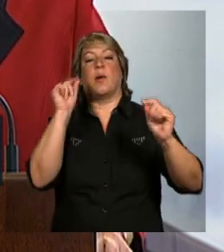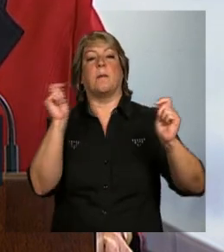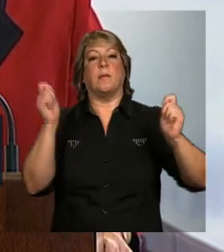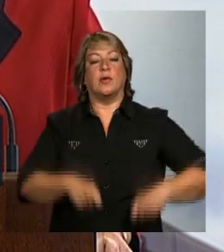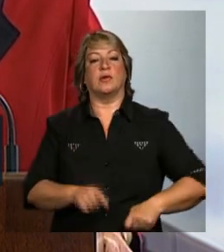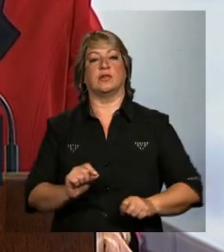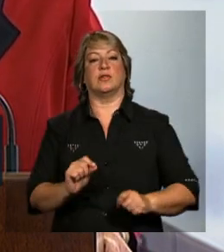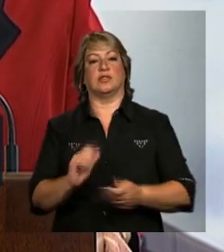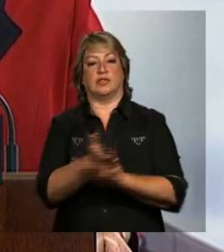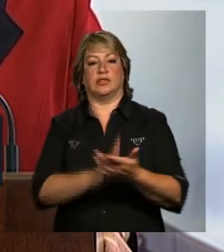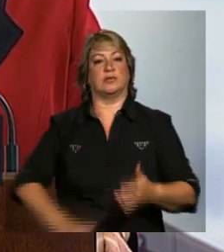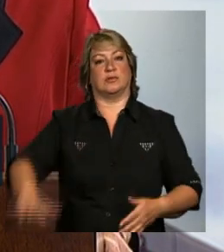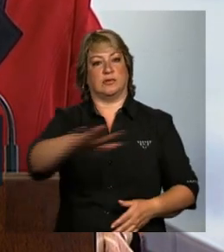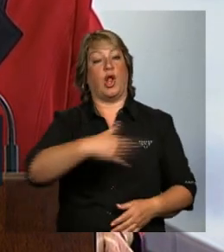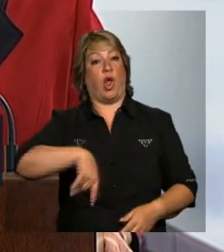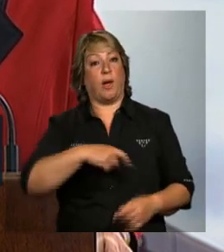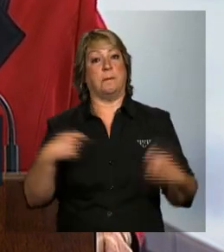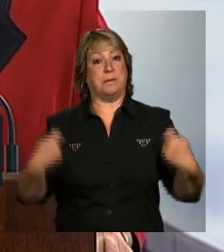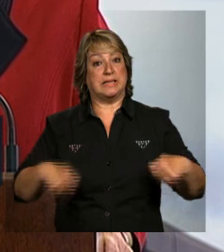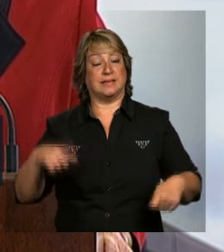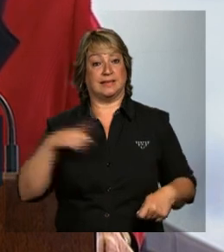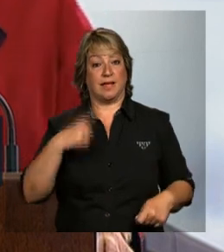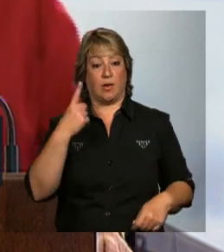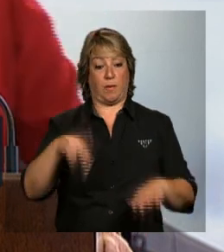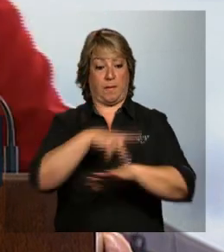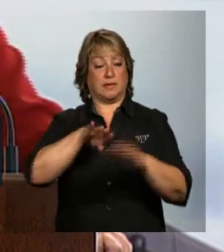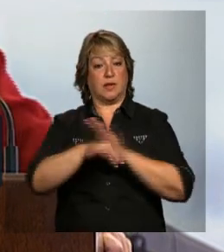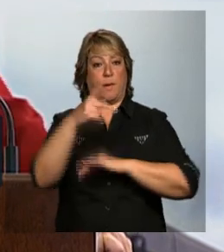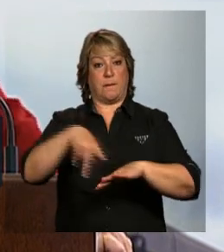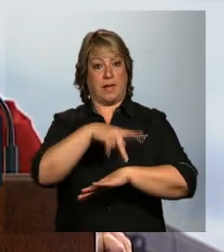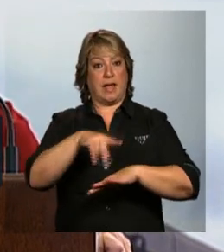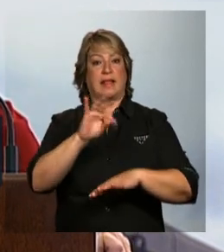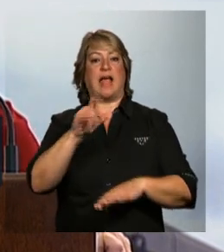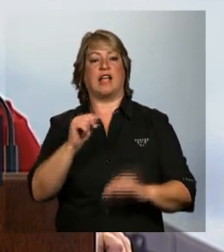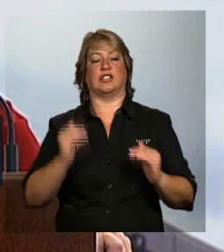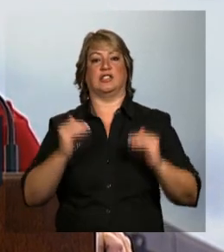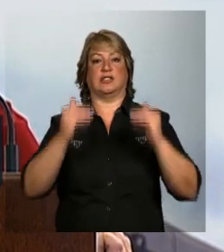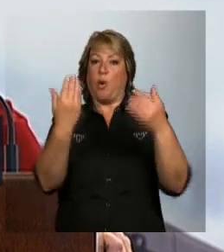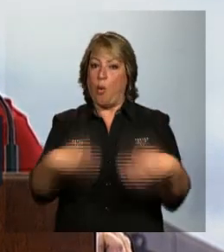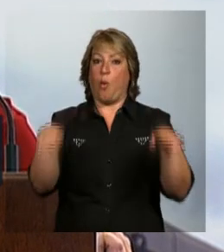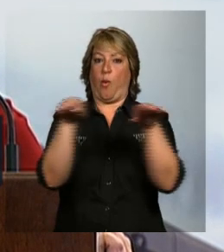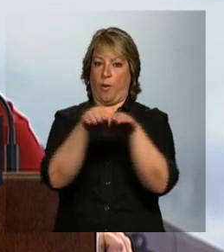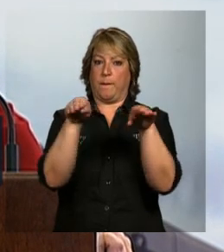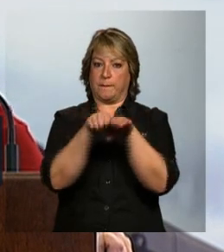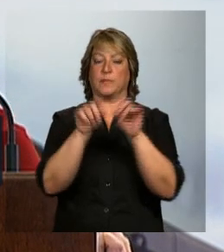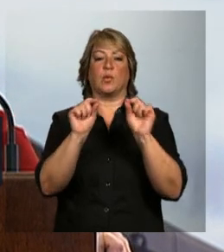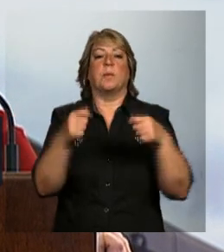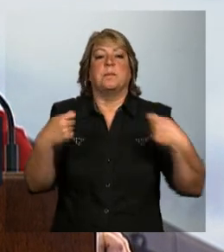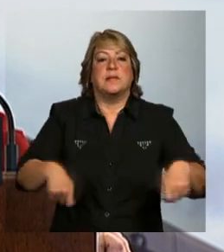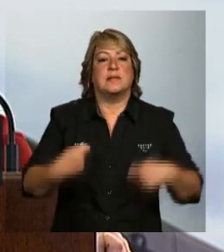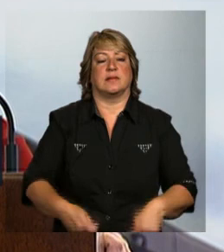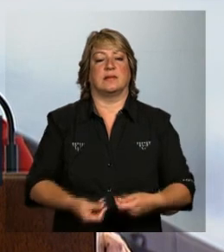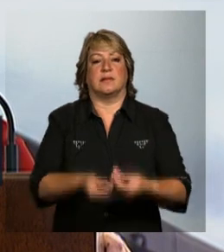nós precisamos de ter de ser um país com taxas de crescimento compatíveis com as necessidades